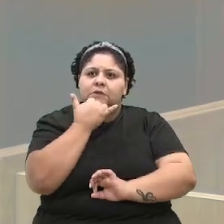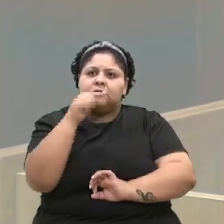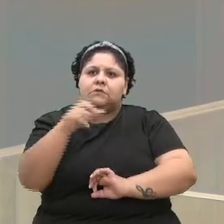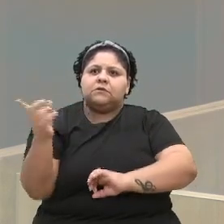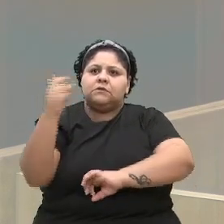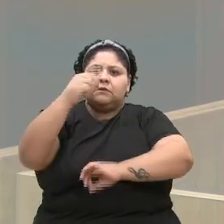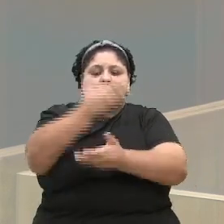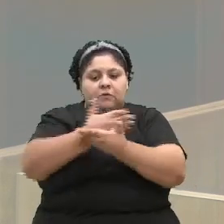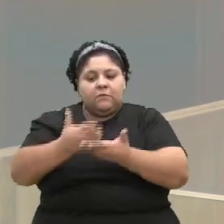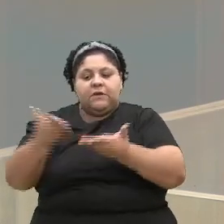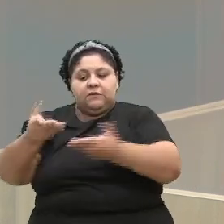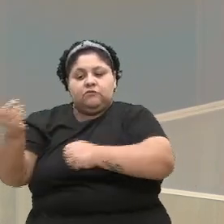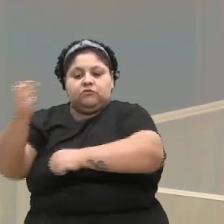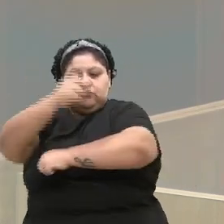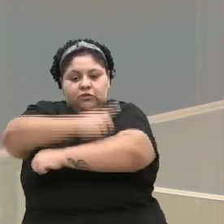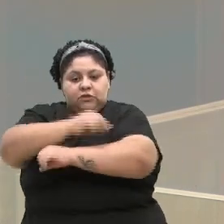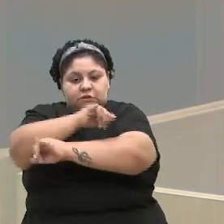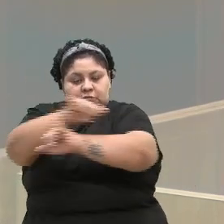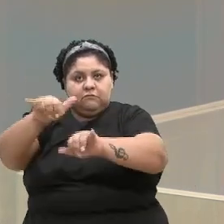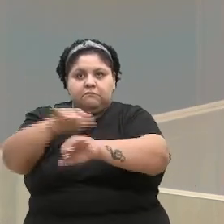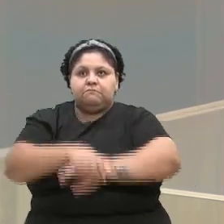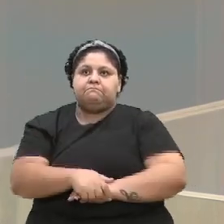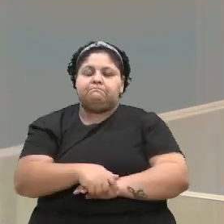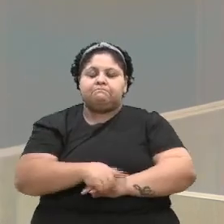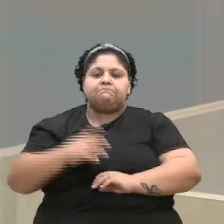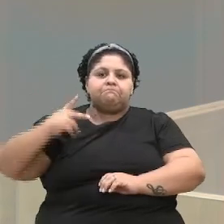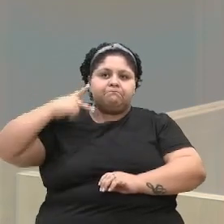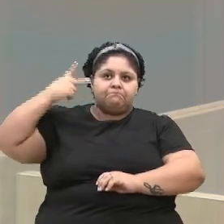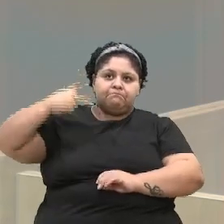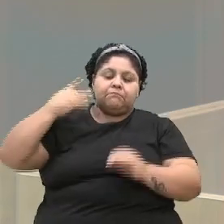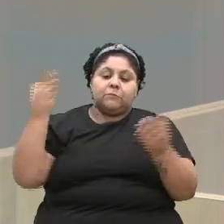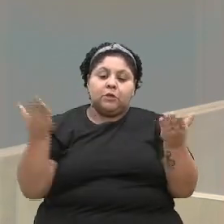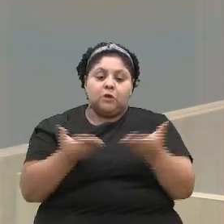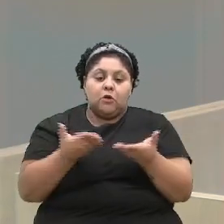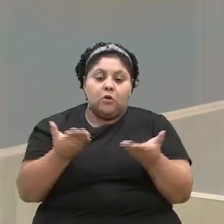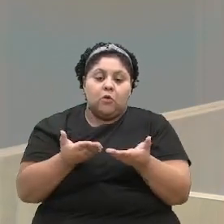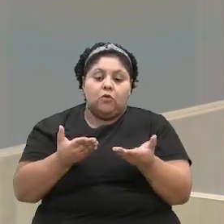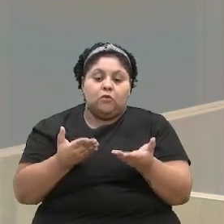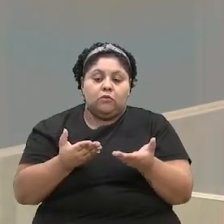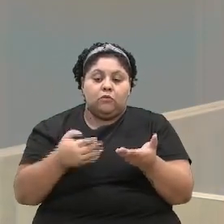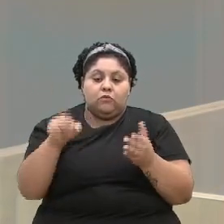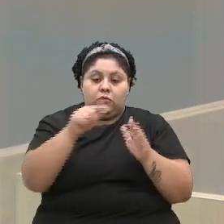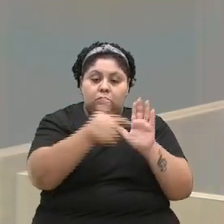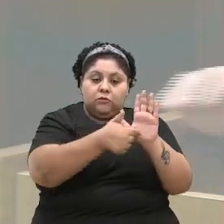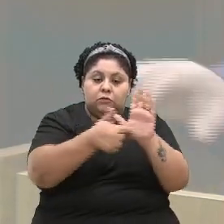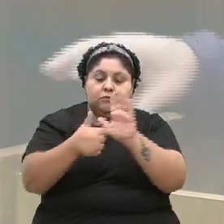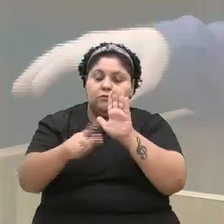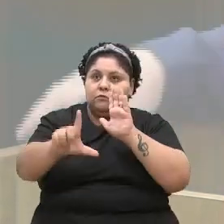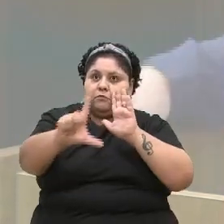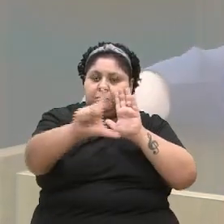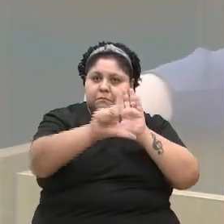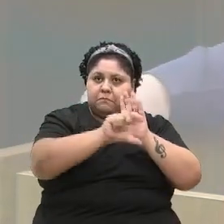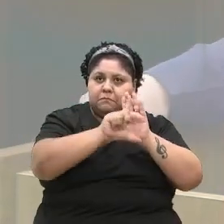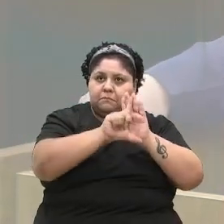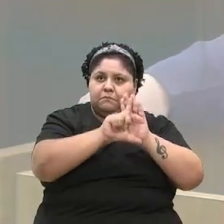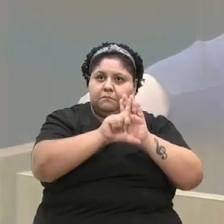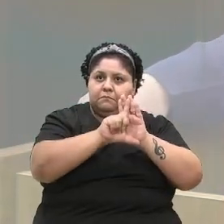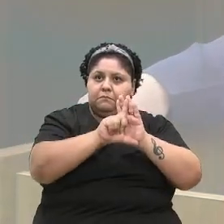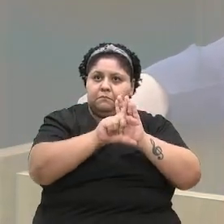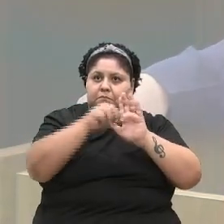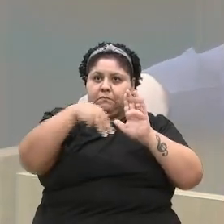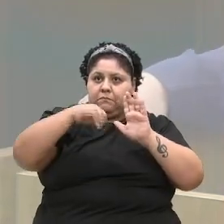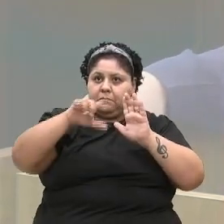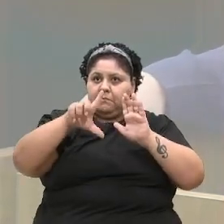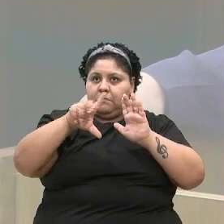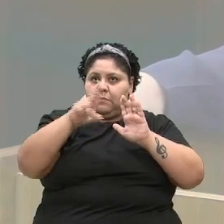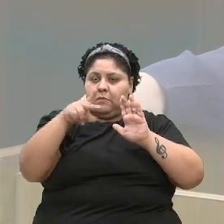sua publicação. Senhores vereadores, hoje a gente apresenta esta lei, que seria das milhas